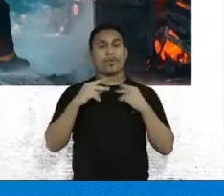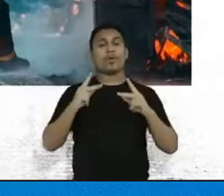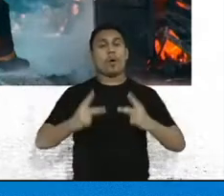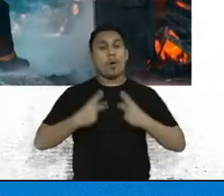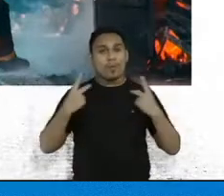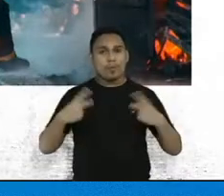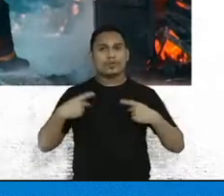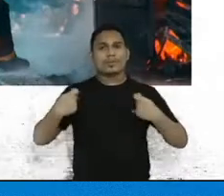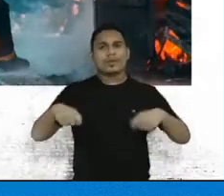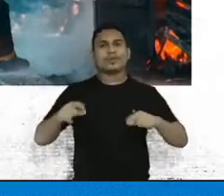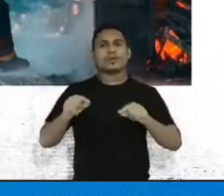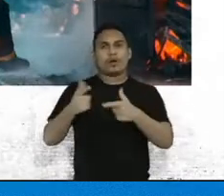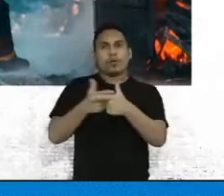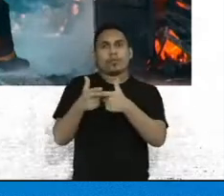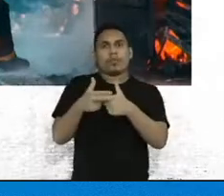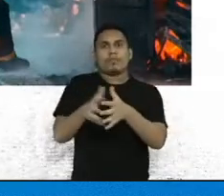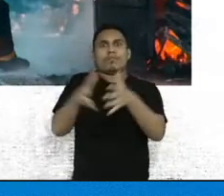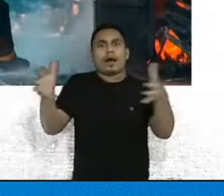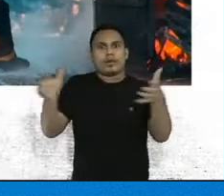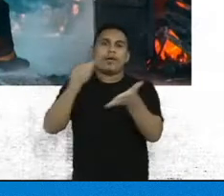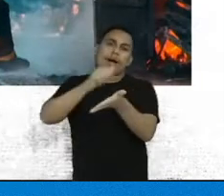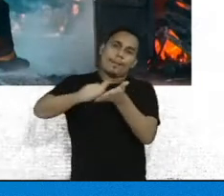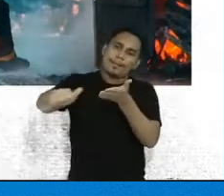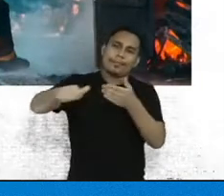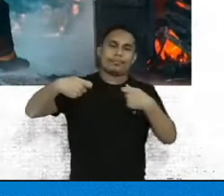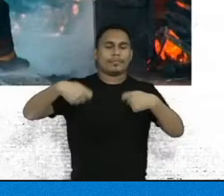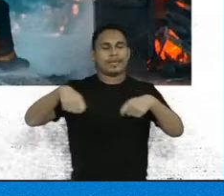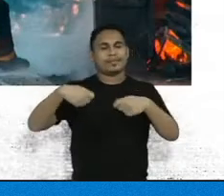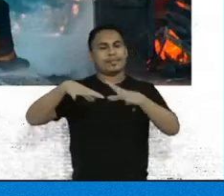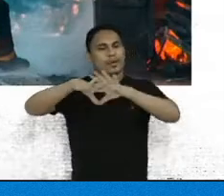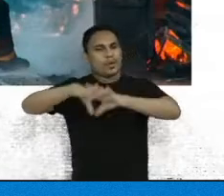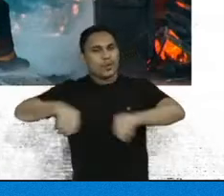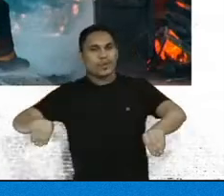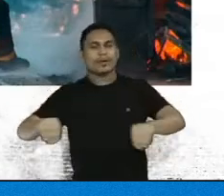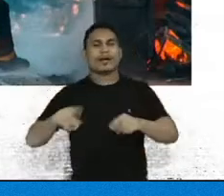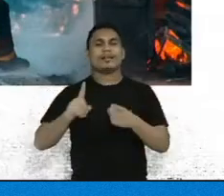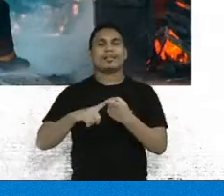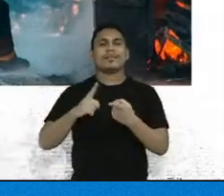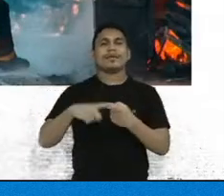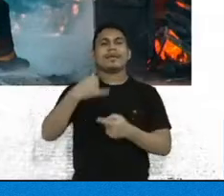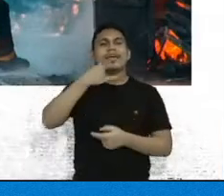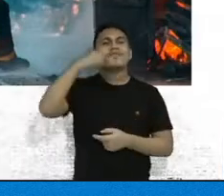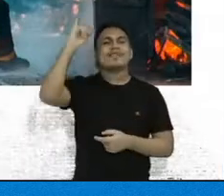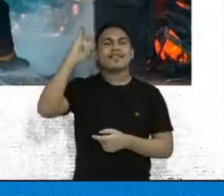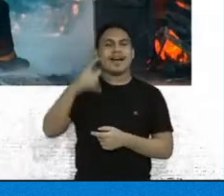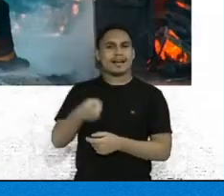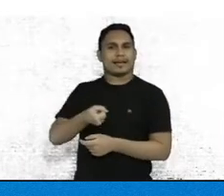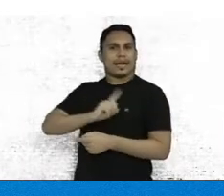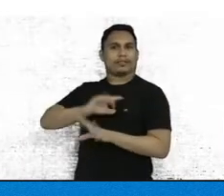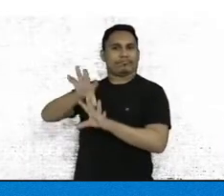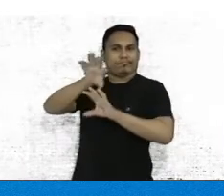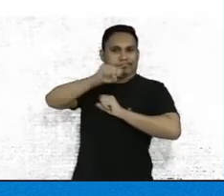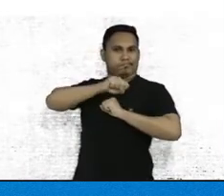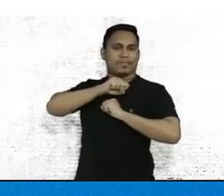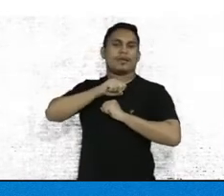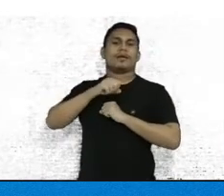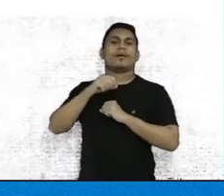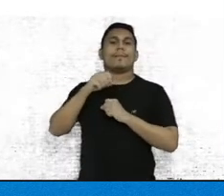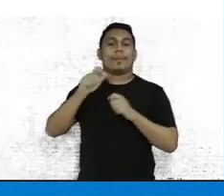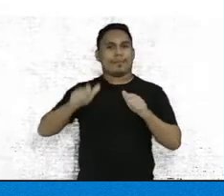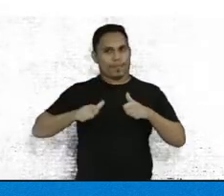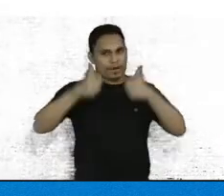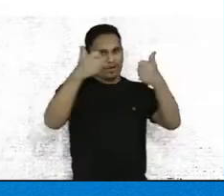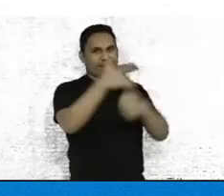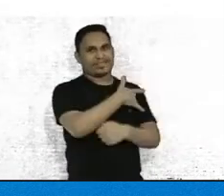passe a diminuir a exposição àqueles gatilhos, para que a gente melhore a nossa saúde como um